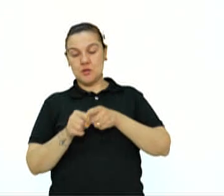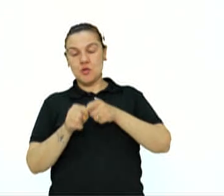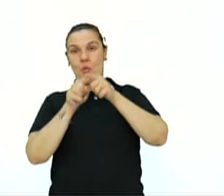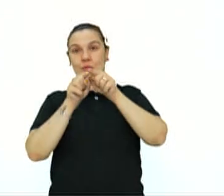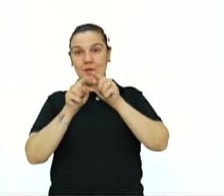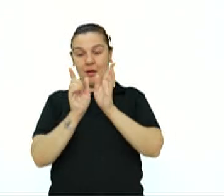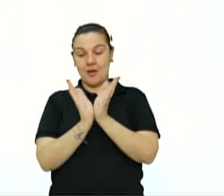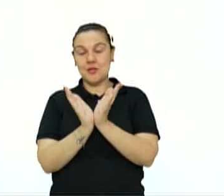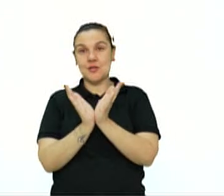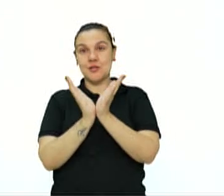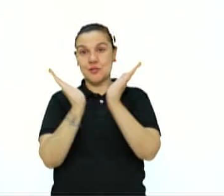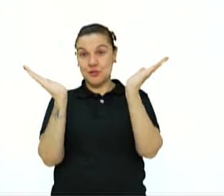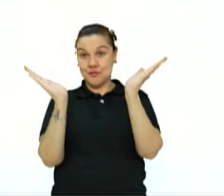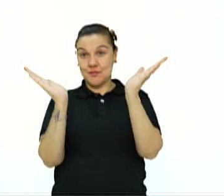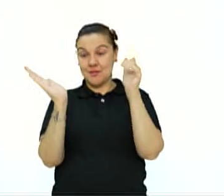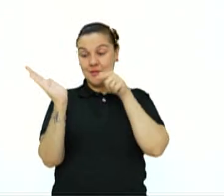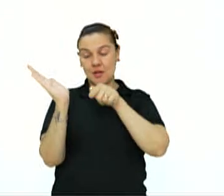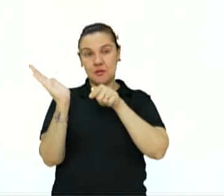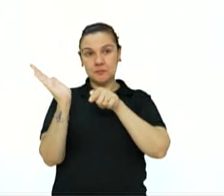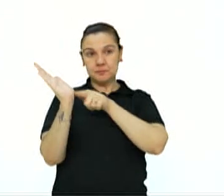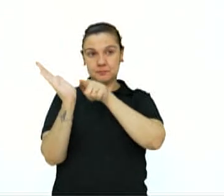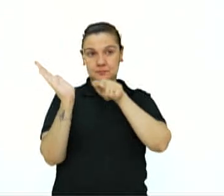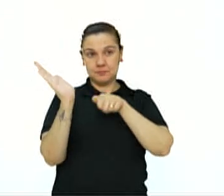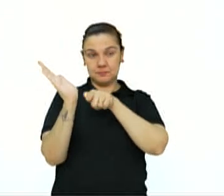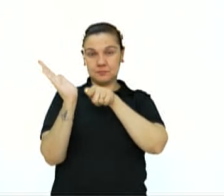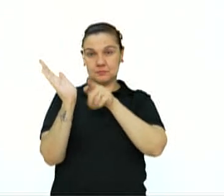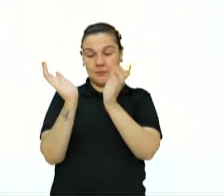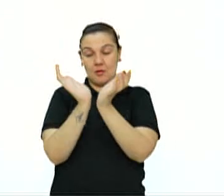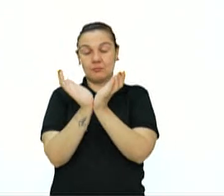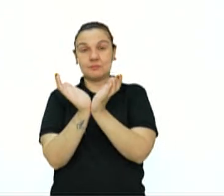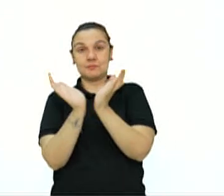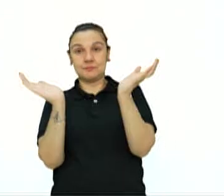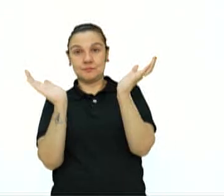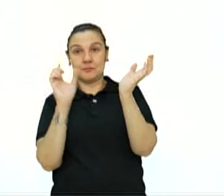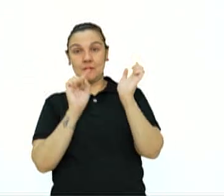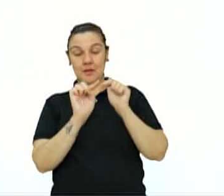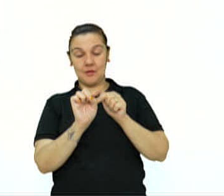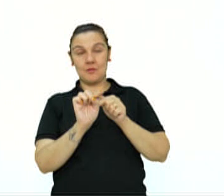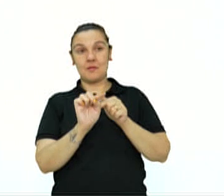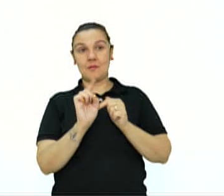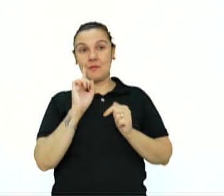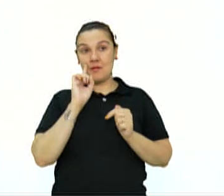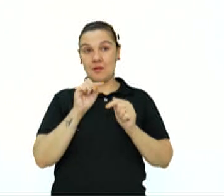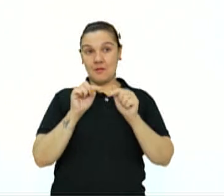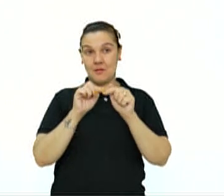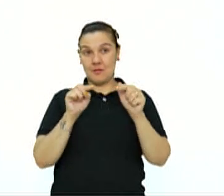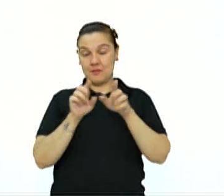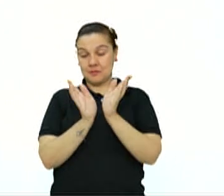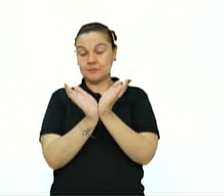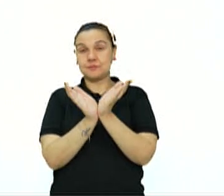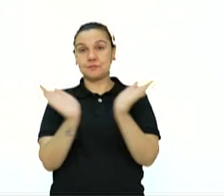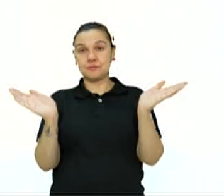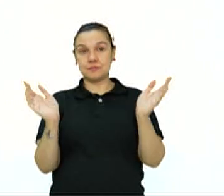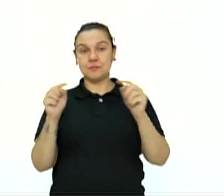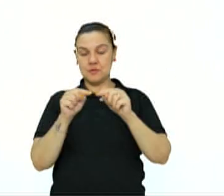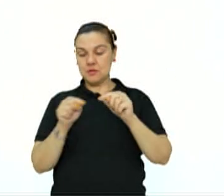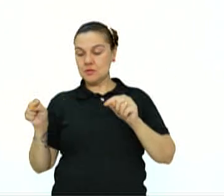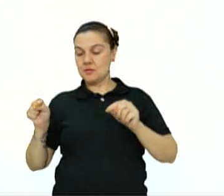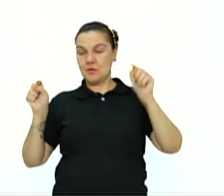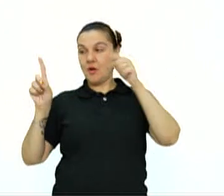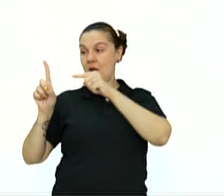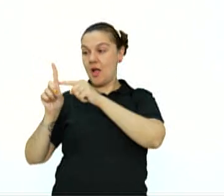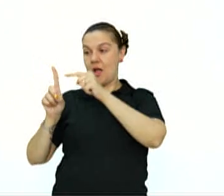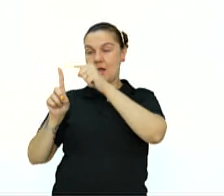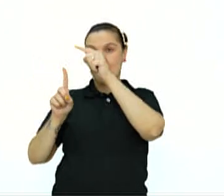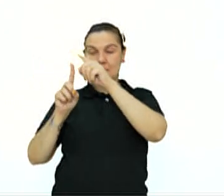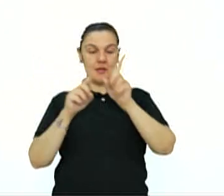divide, especiação, é representado com uma ramificação na filogenia. Olha aqui, ó, ela está se dividindo, a especiação se dividiu. Aqui